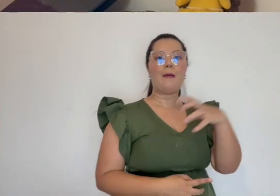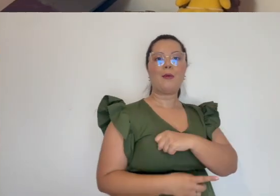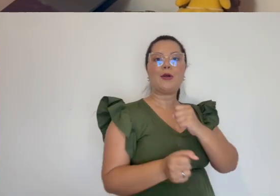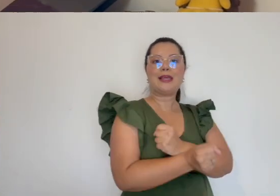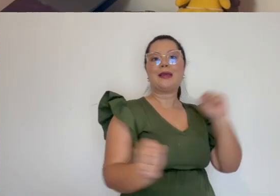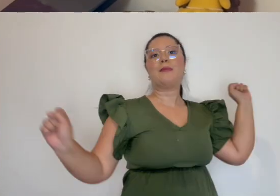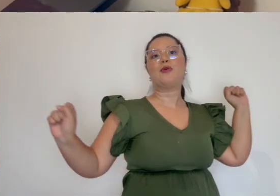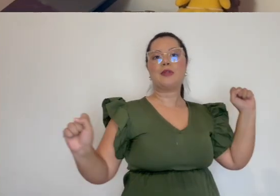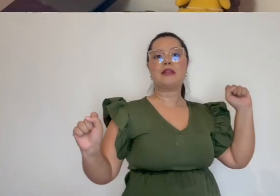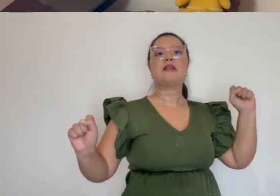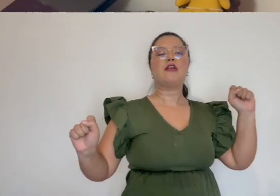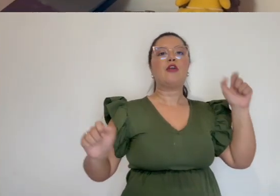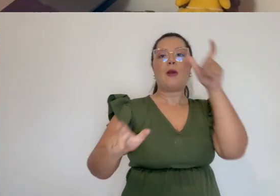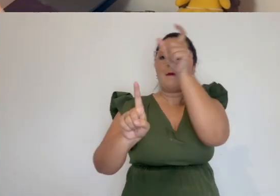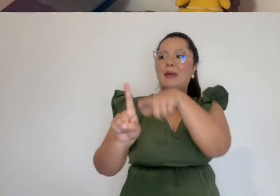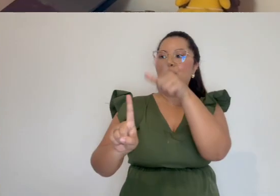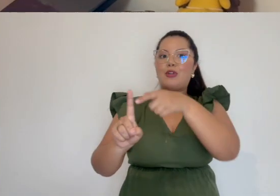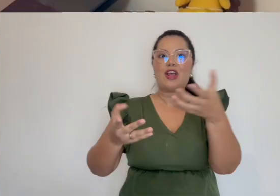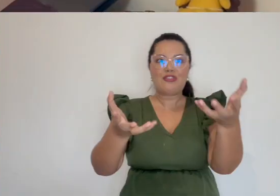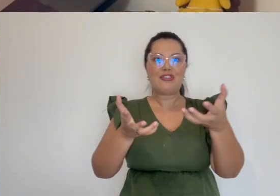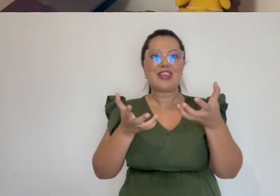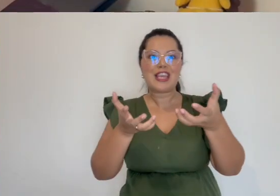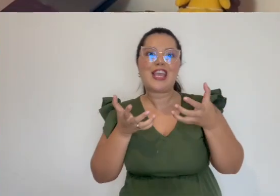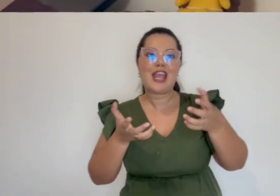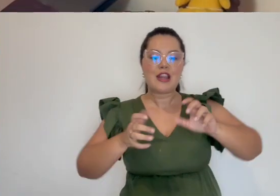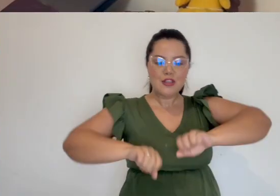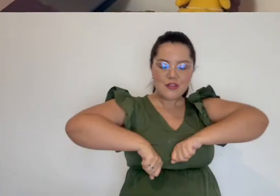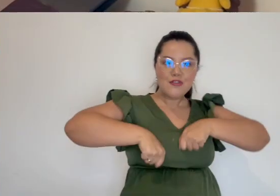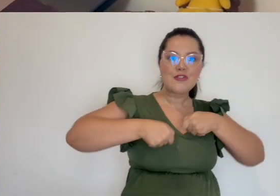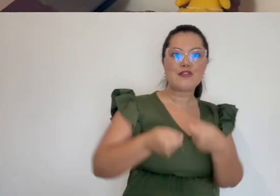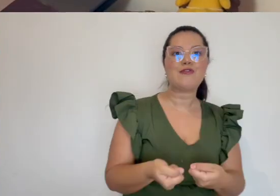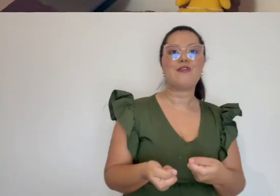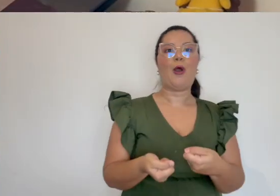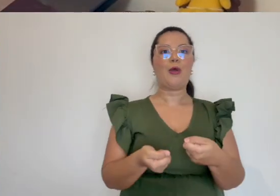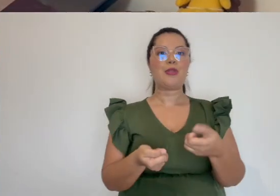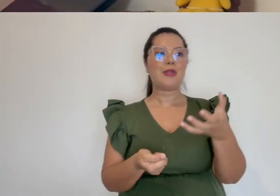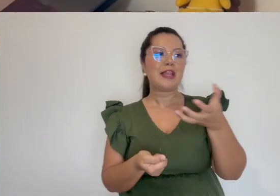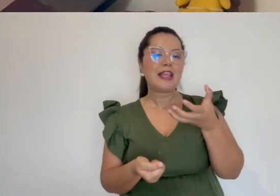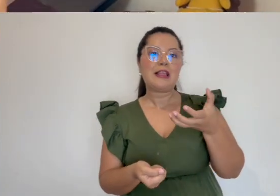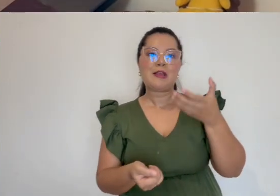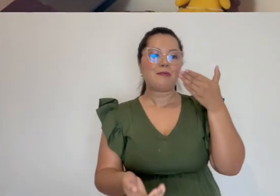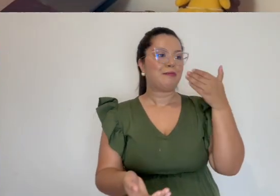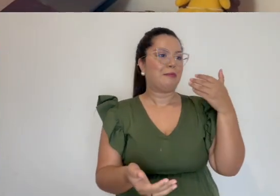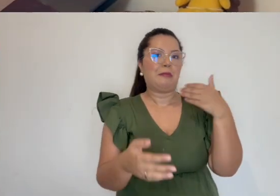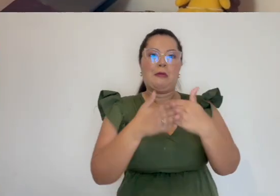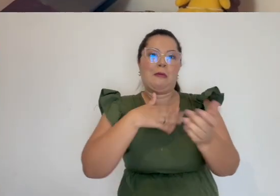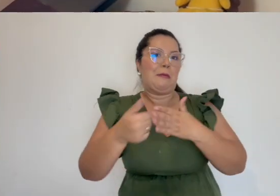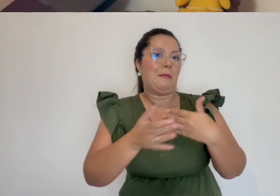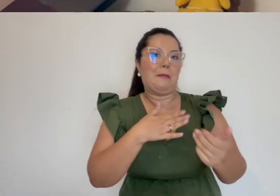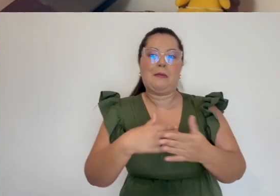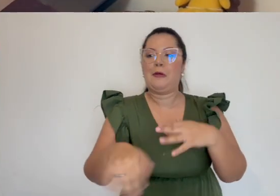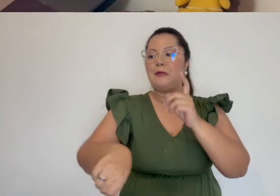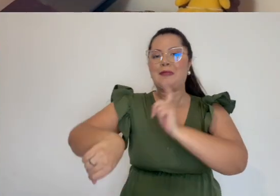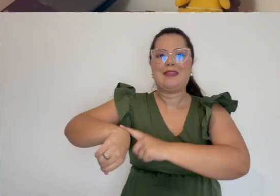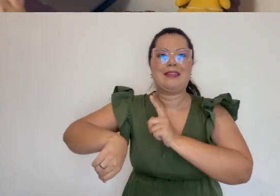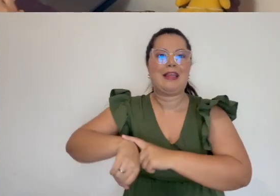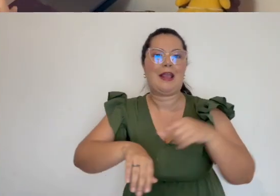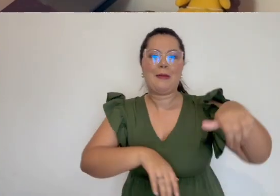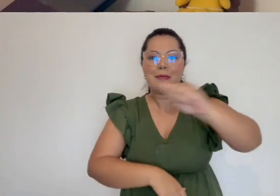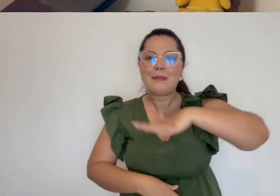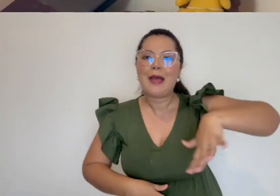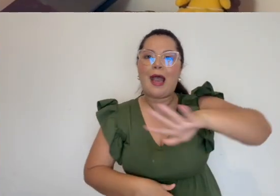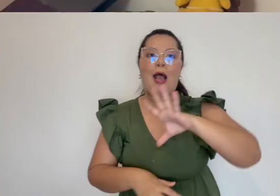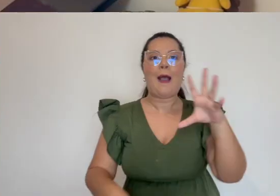amor impossível, a obstinação dos personagens para estarem juntos, eles querendo burlar o tempo